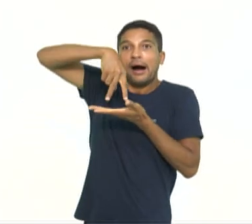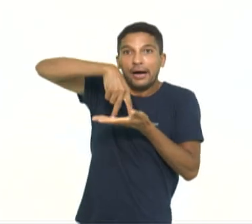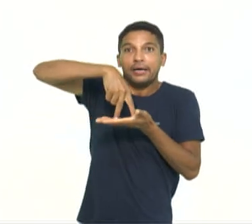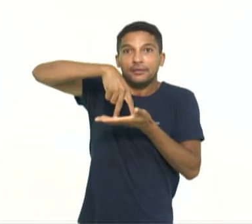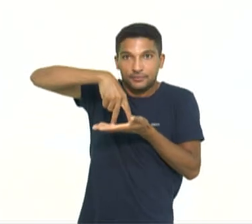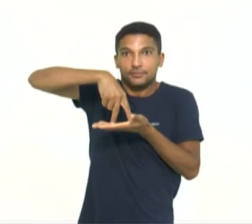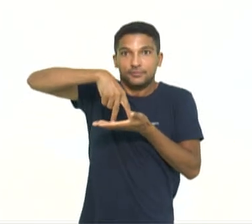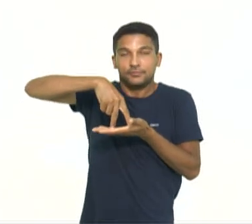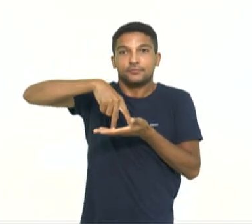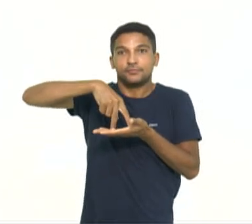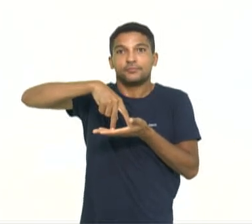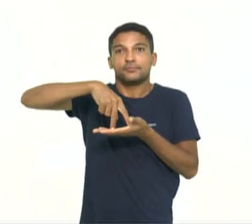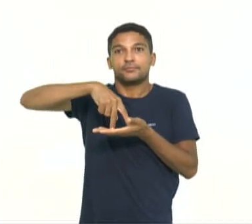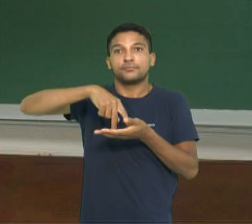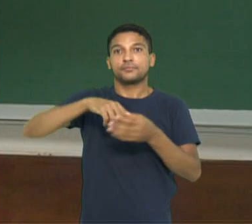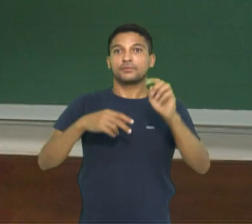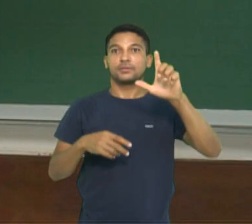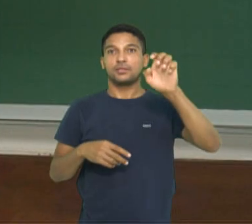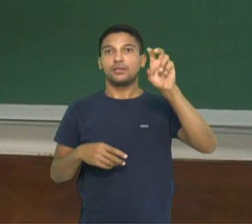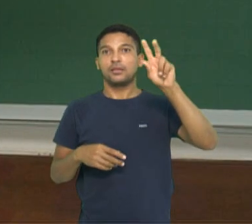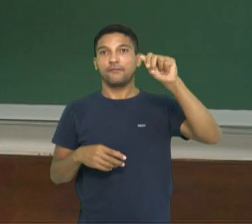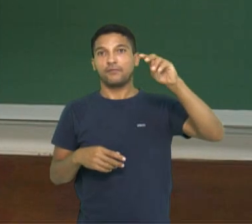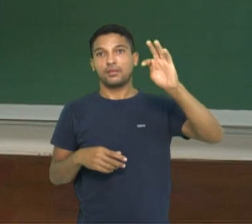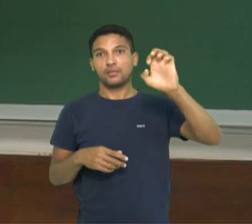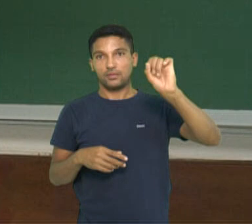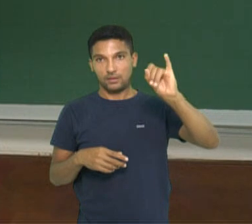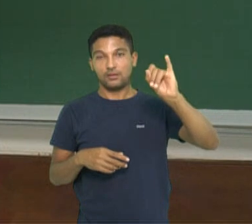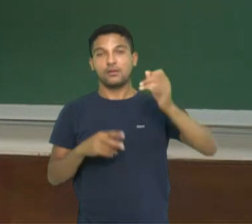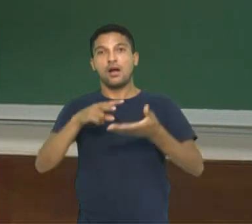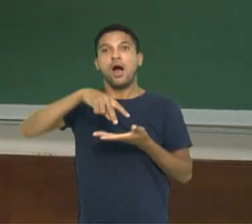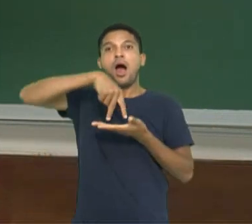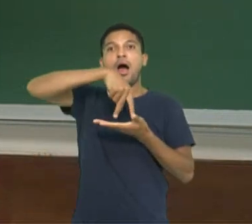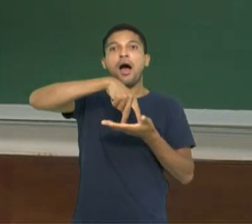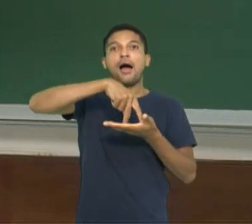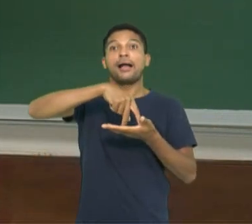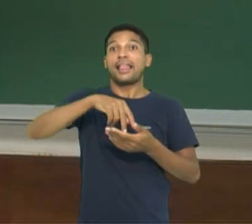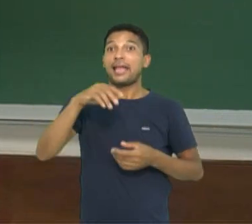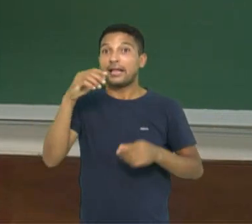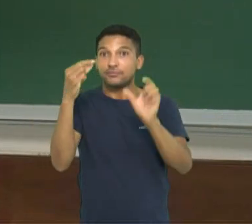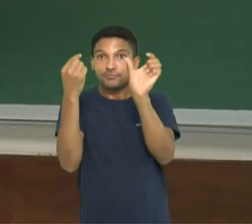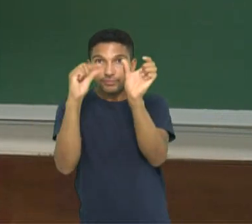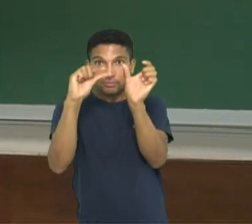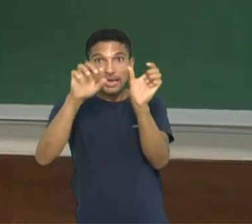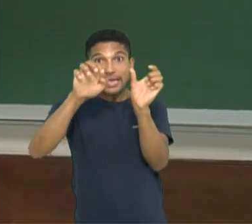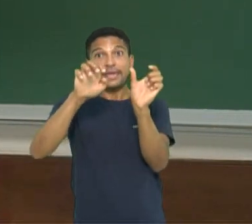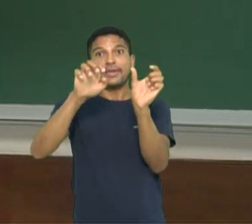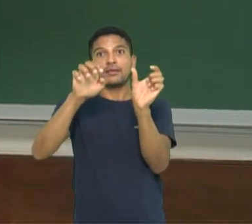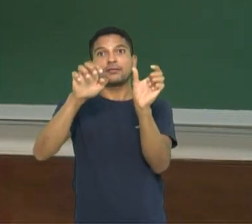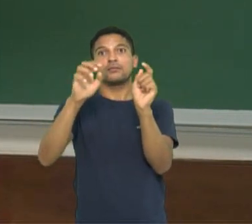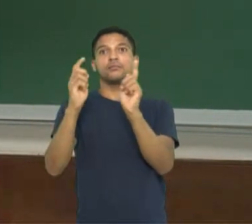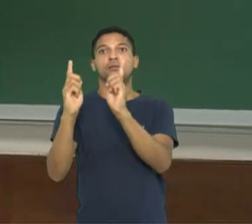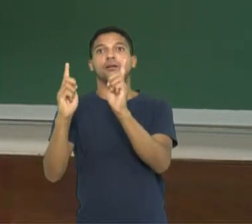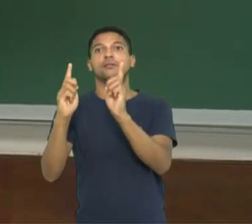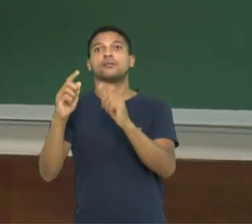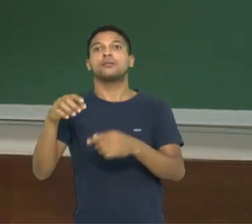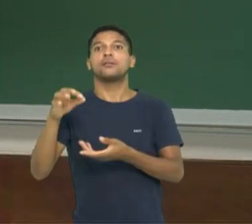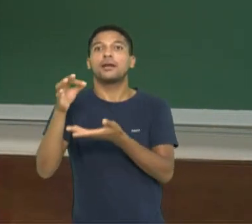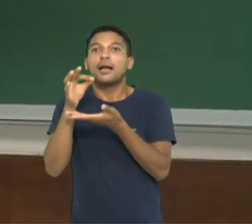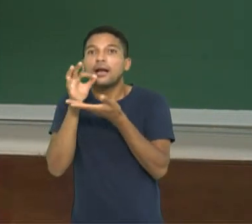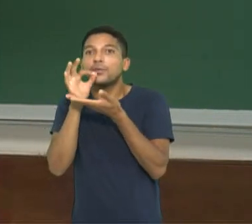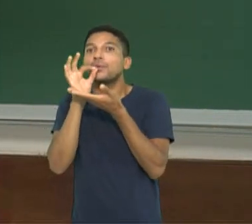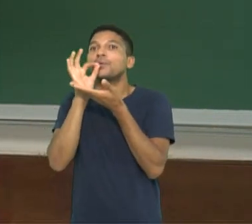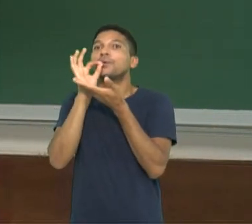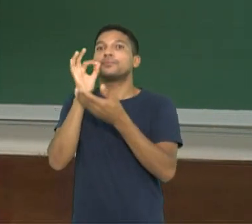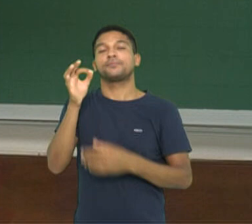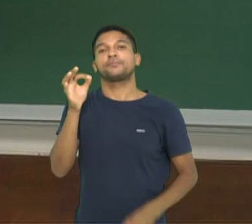conjunção e, que dá a ideia de adição, né? São duas ações que eu fiz, né? Duas orações, levantar e tomar, certo? Então, eu tenho